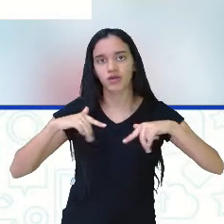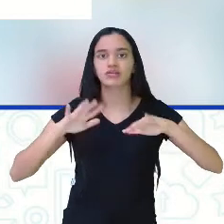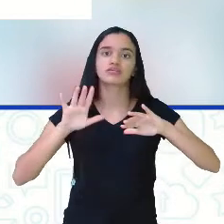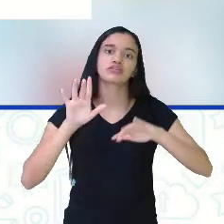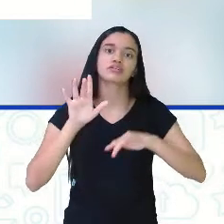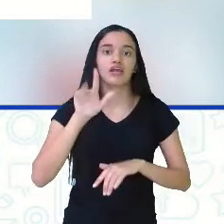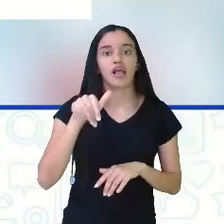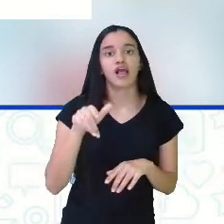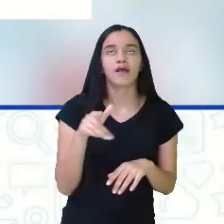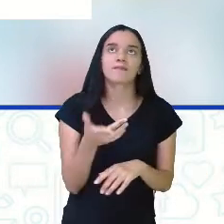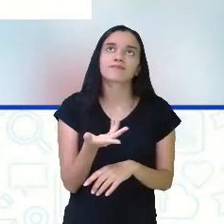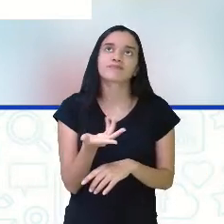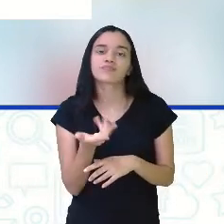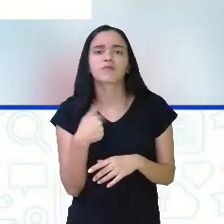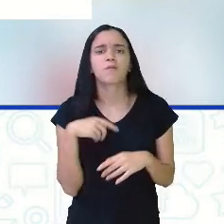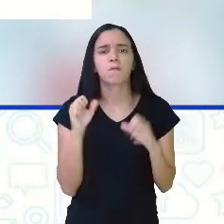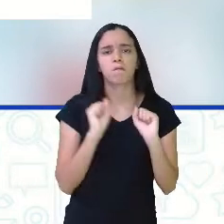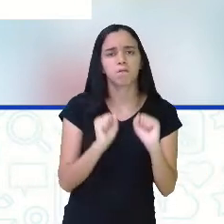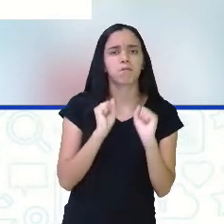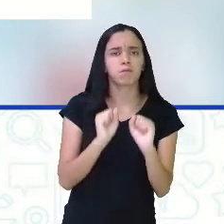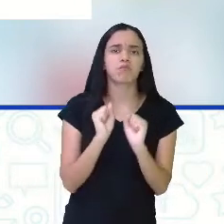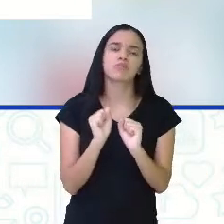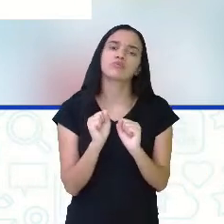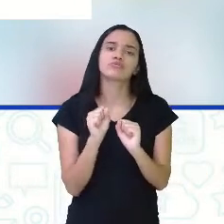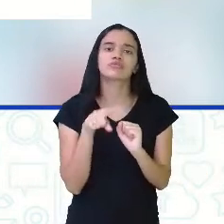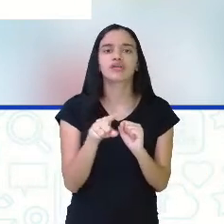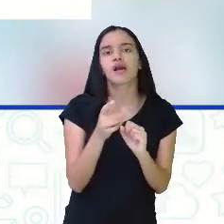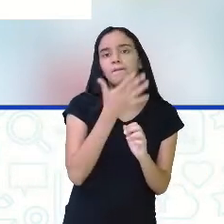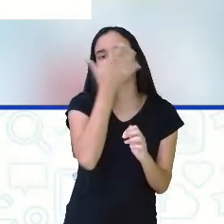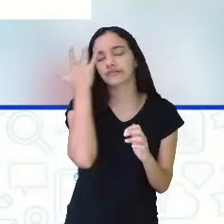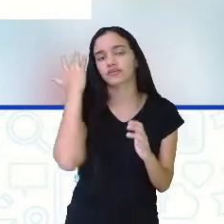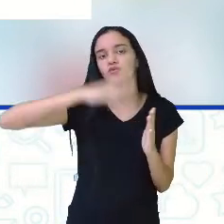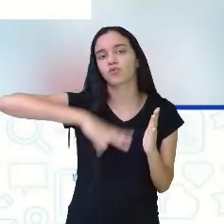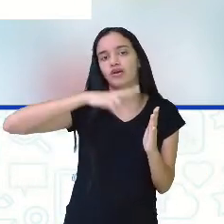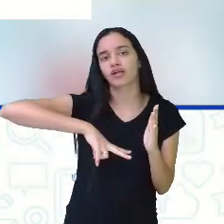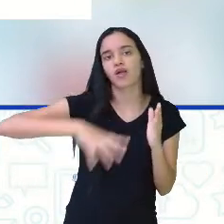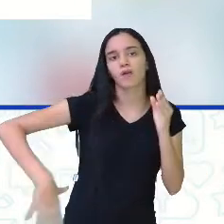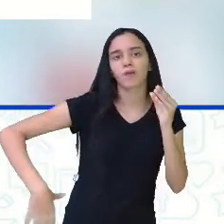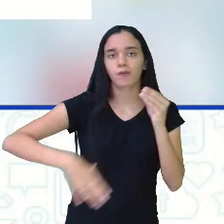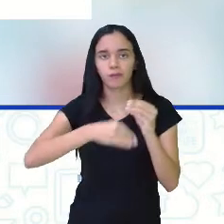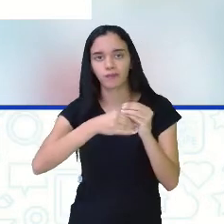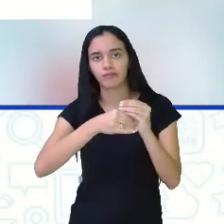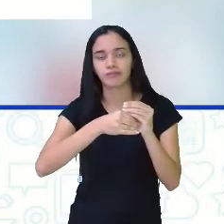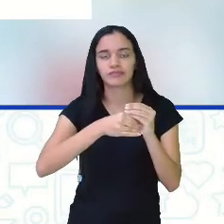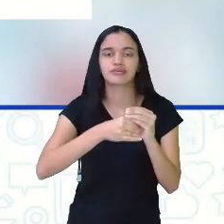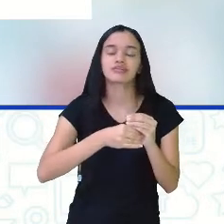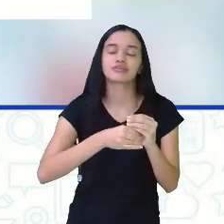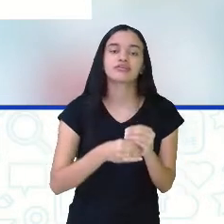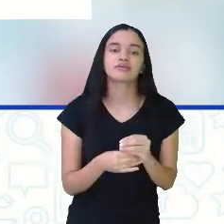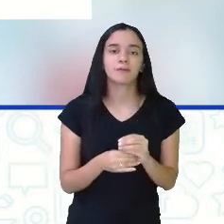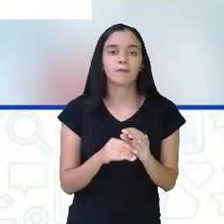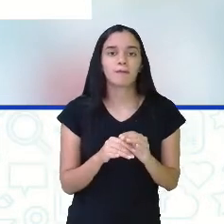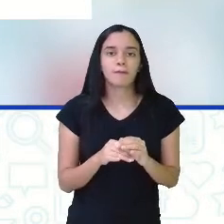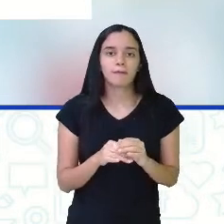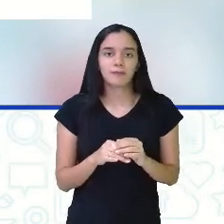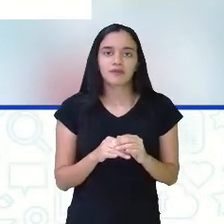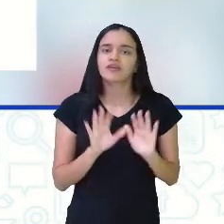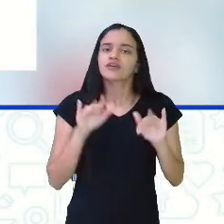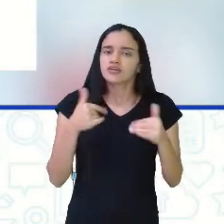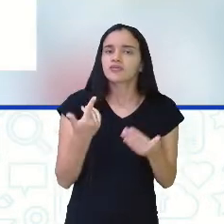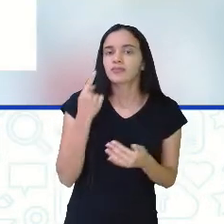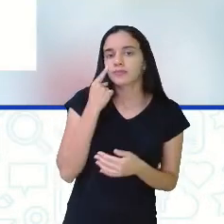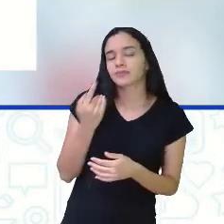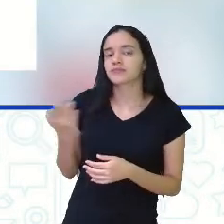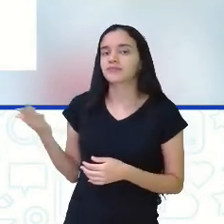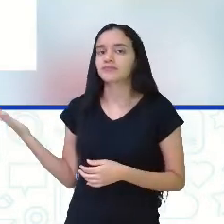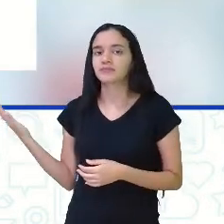você possa contar com o seu leitor para que ele complete as lacunas, né? O próximo